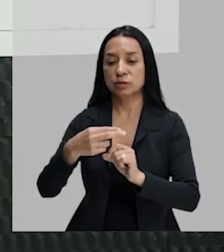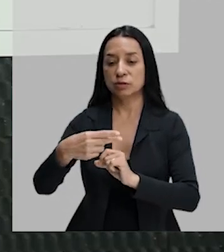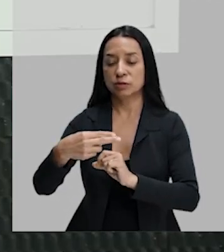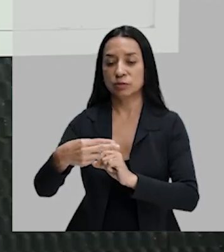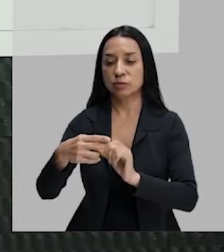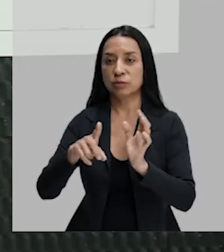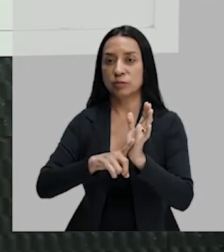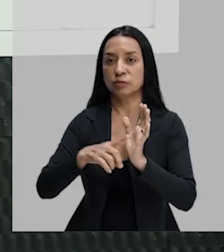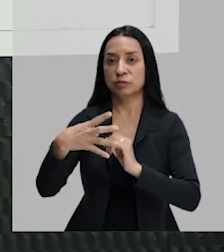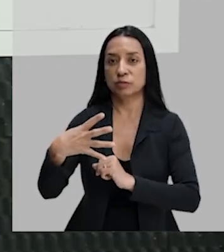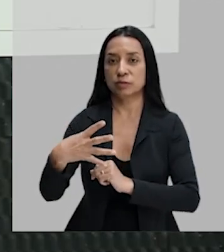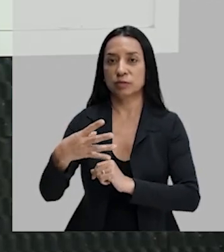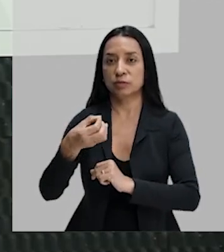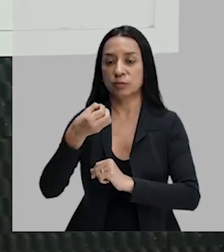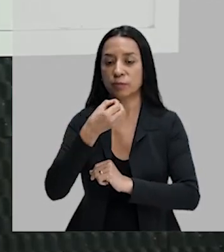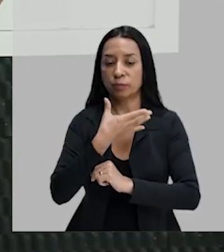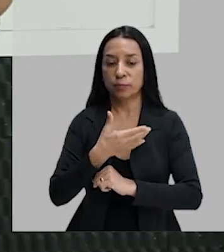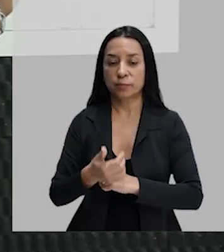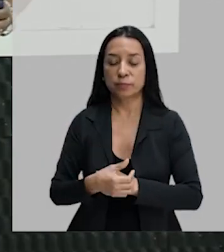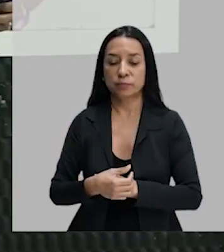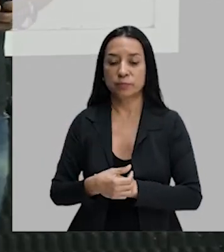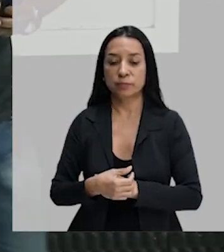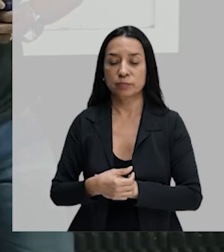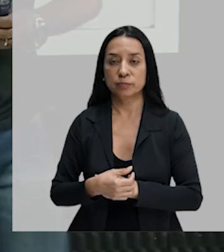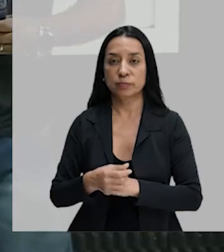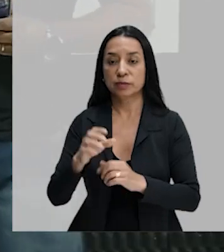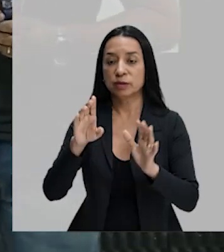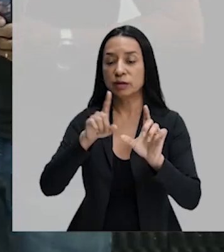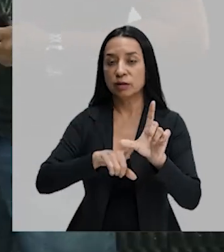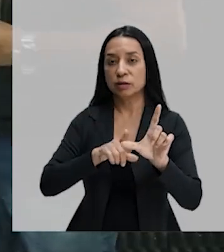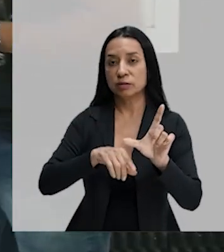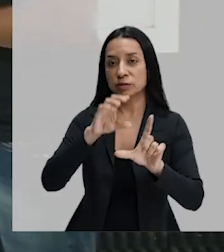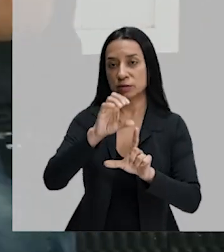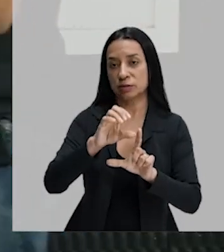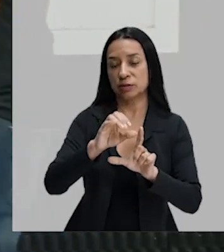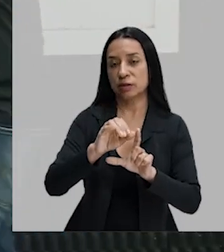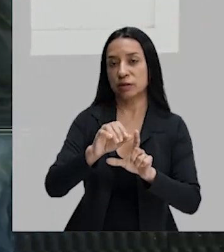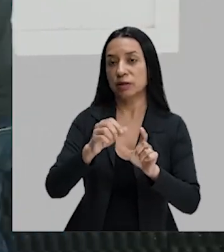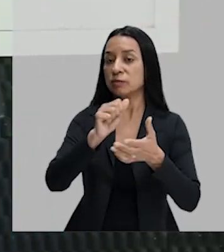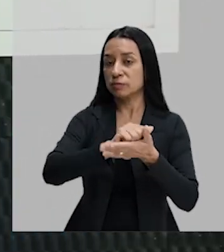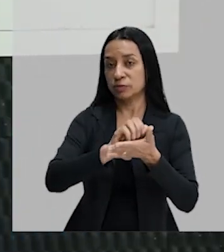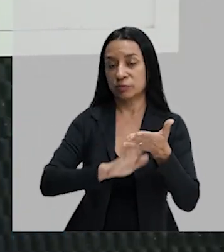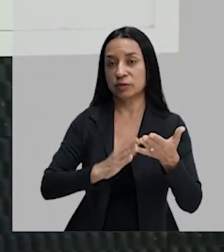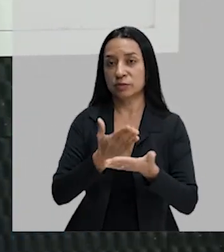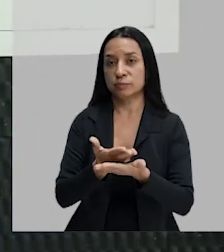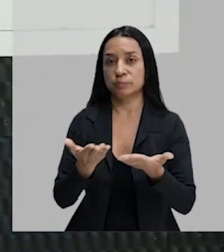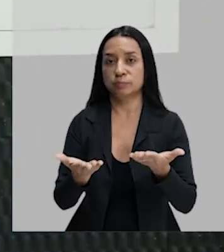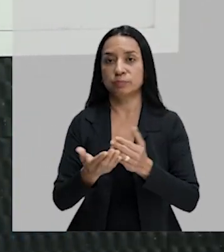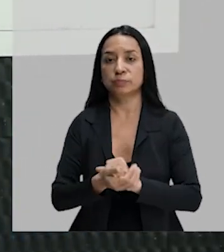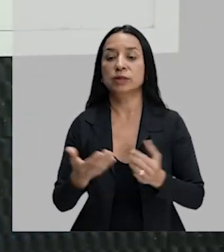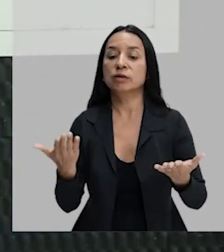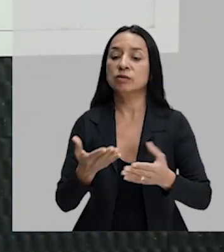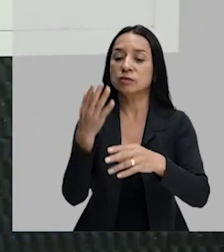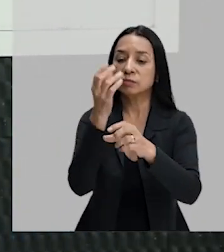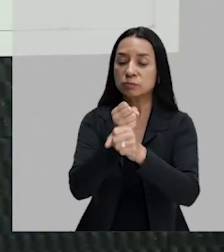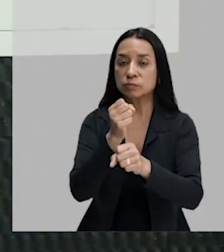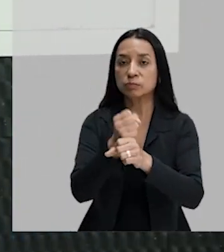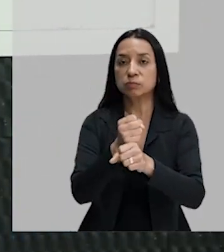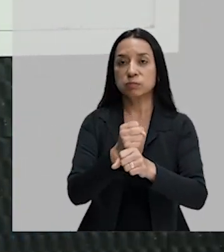-4 beleza letra C fica de exercício para vocês tá bom Agora a gente vai calcular